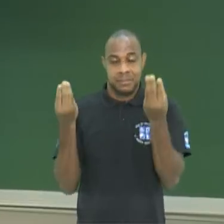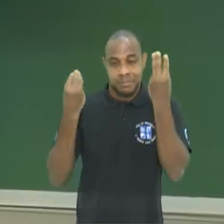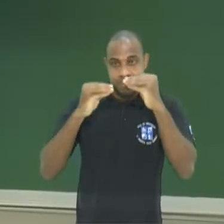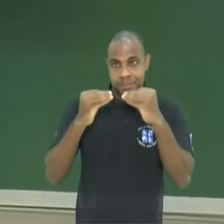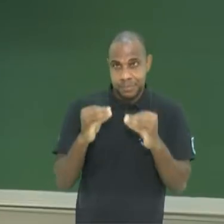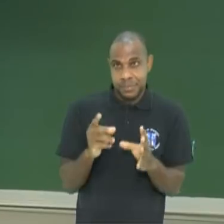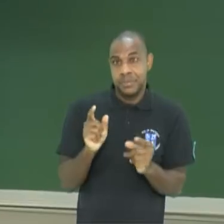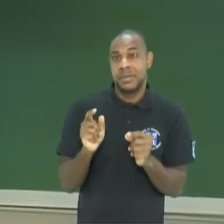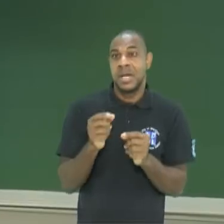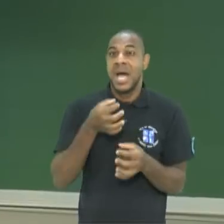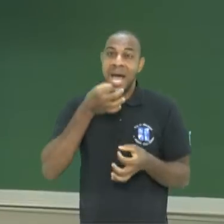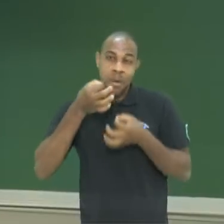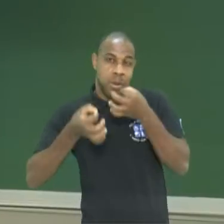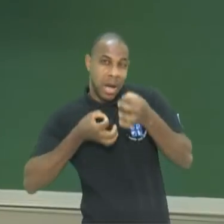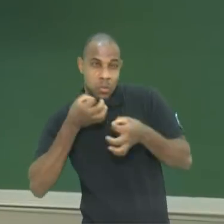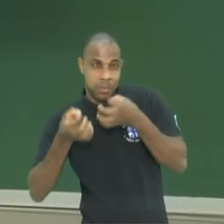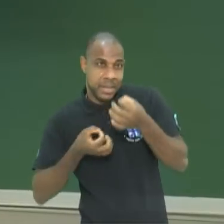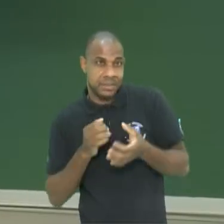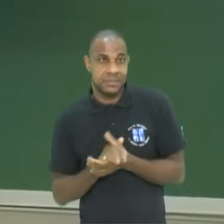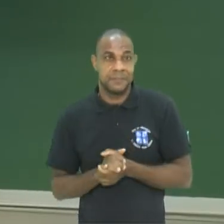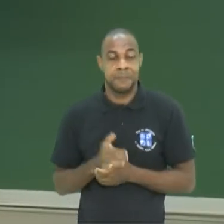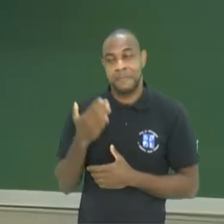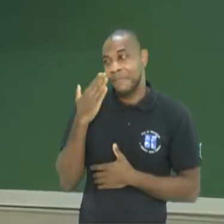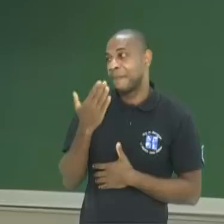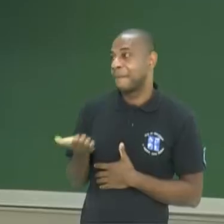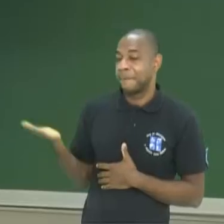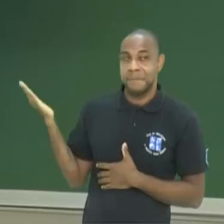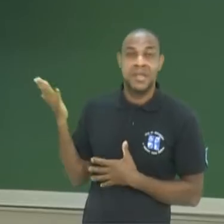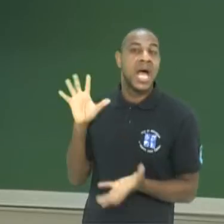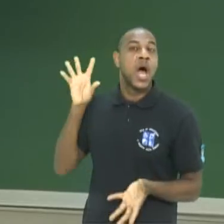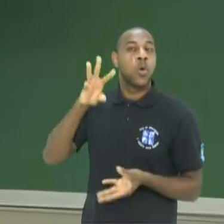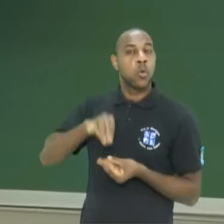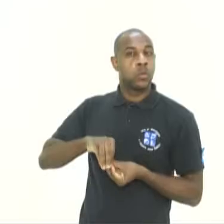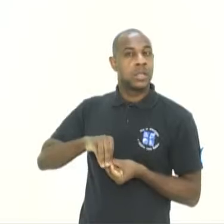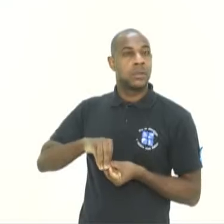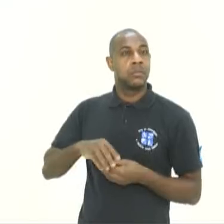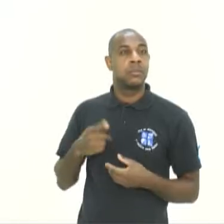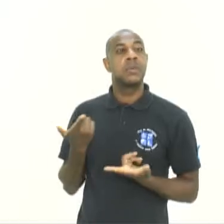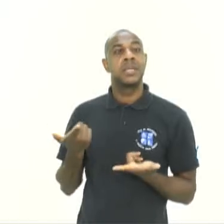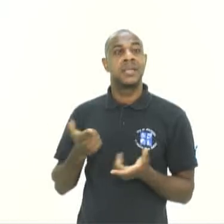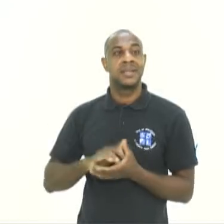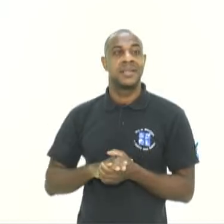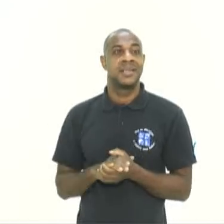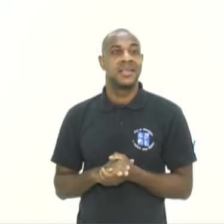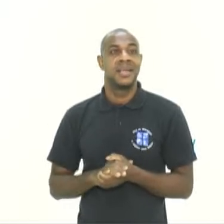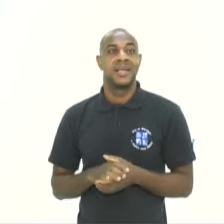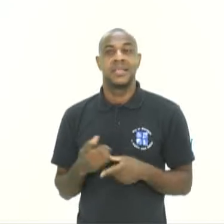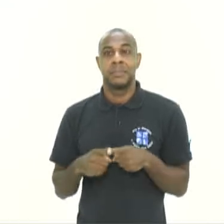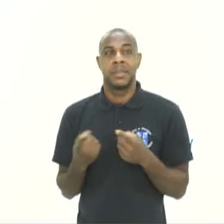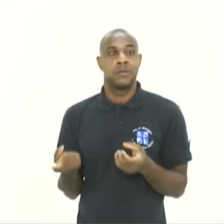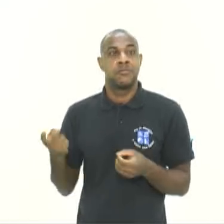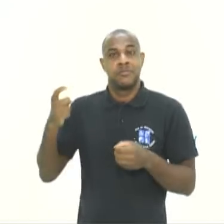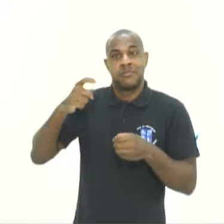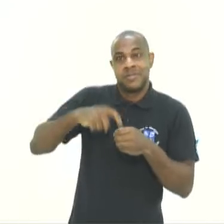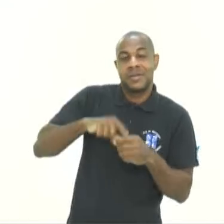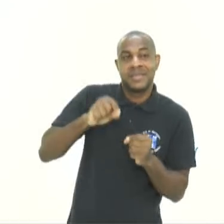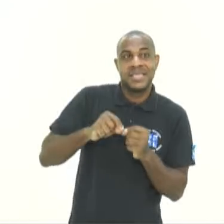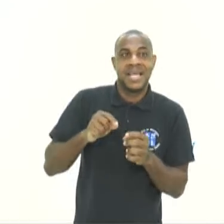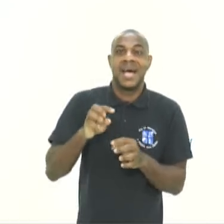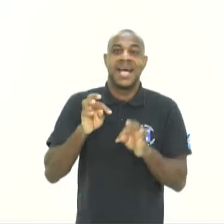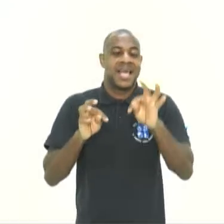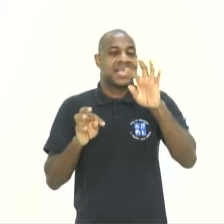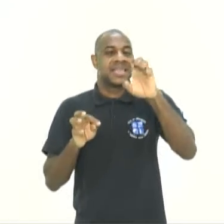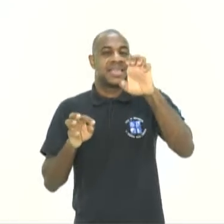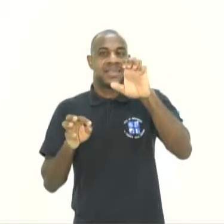são os argumentos. E a conclusão, a retomada da tese é uma das maneiras, né, de